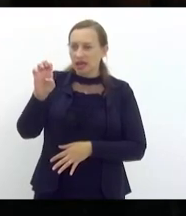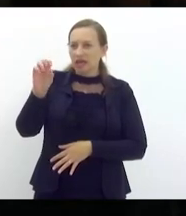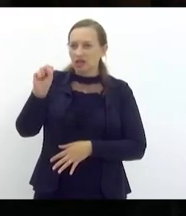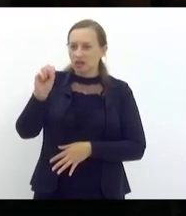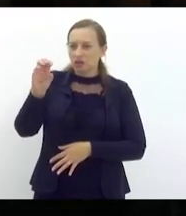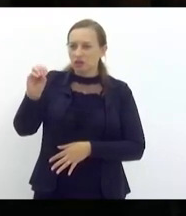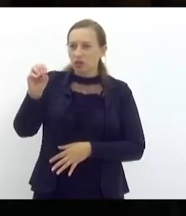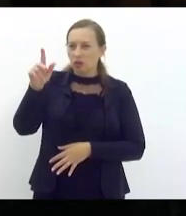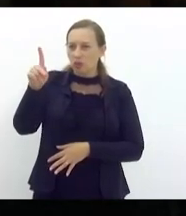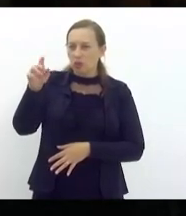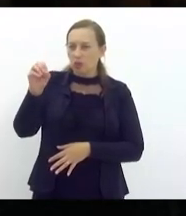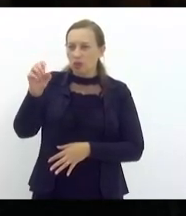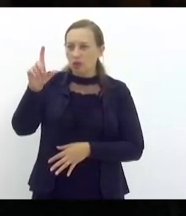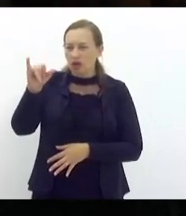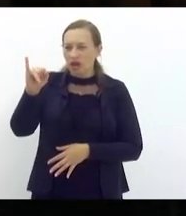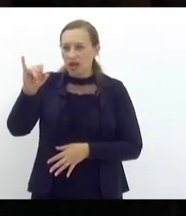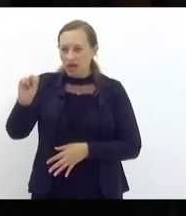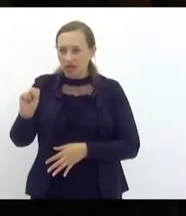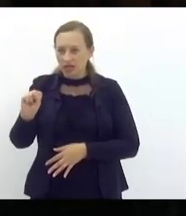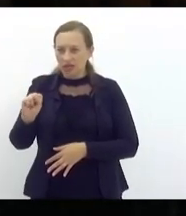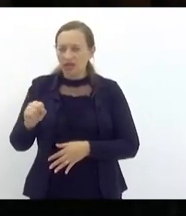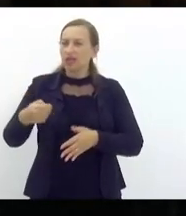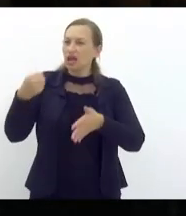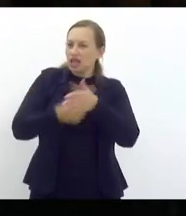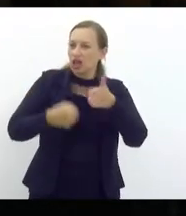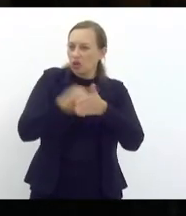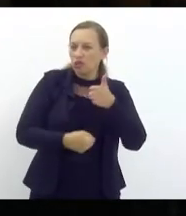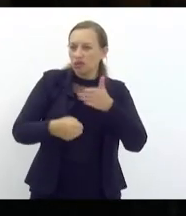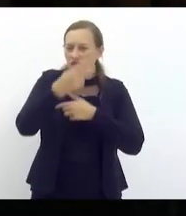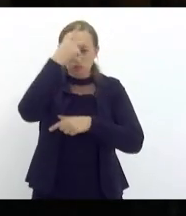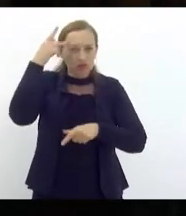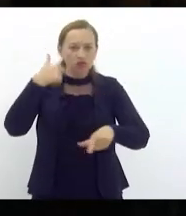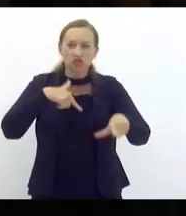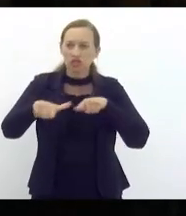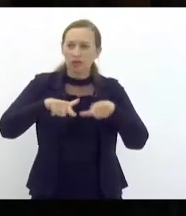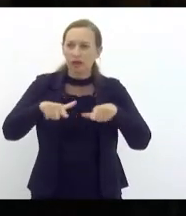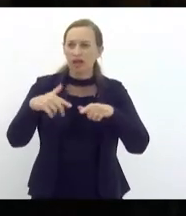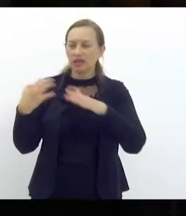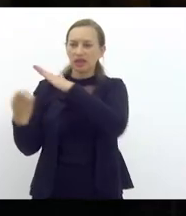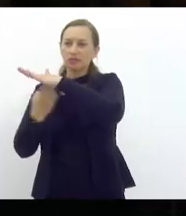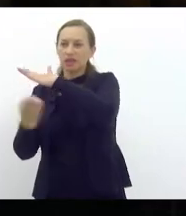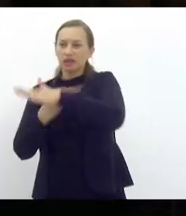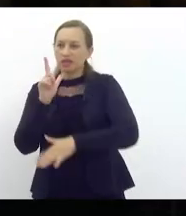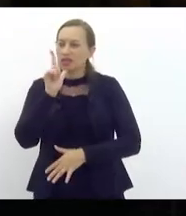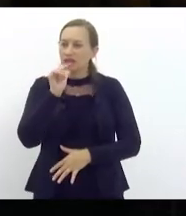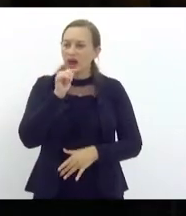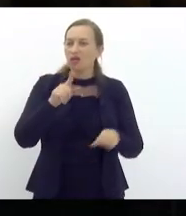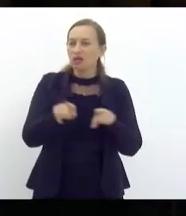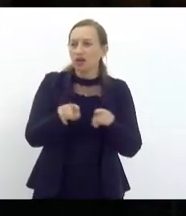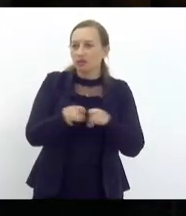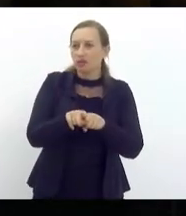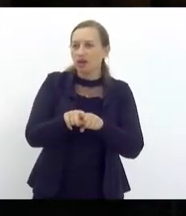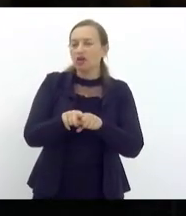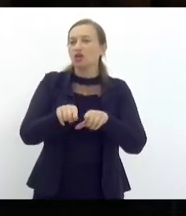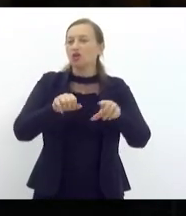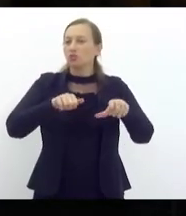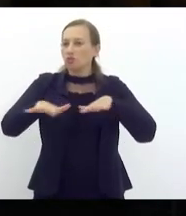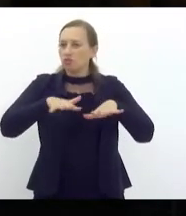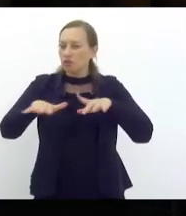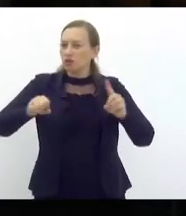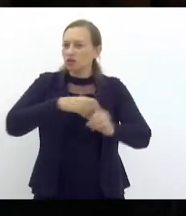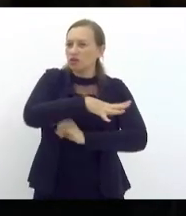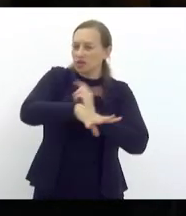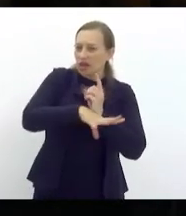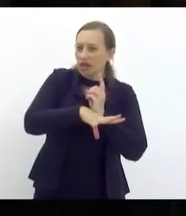público apesar da Luta dos trabalhadores da Cedae apesar dos movimentos sociais associações de moradores estarem